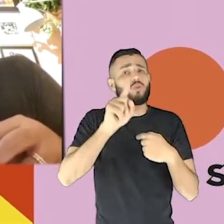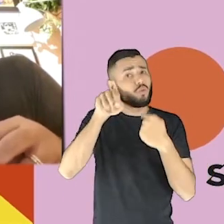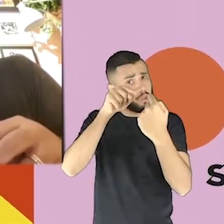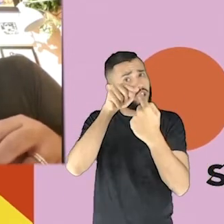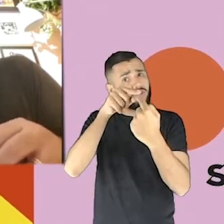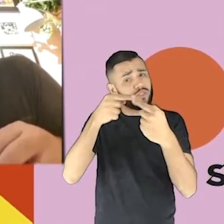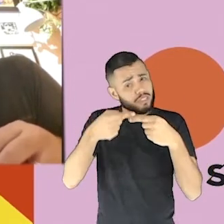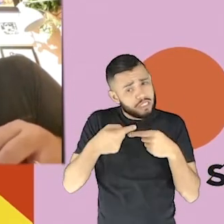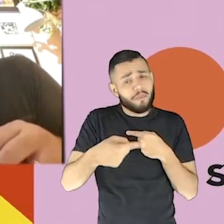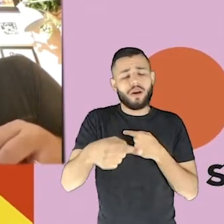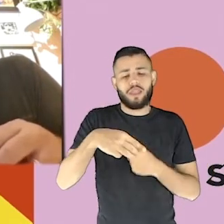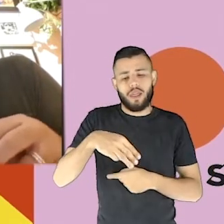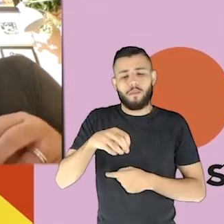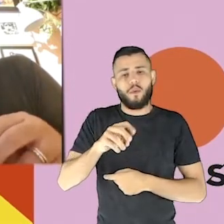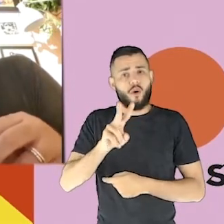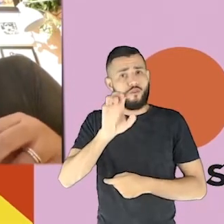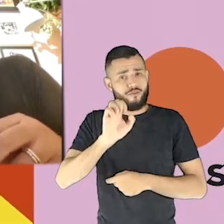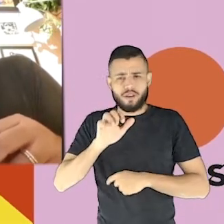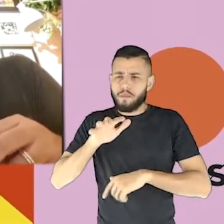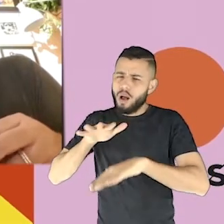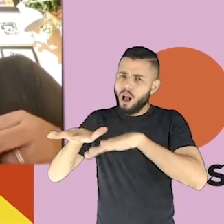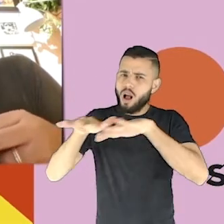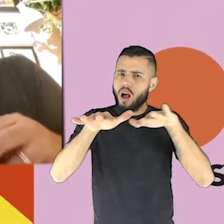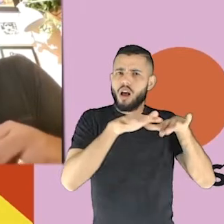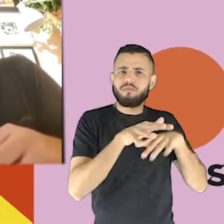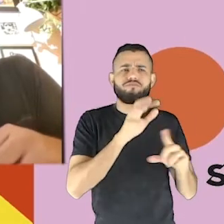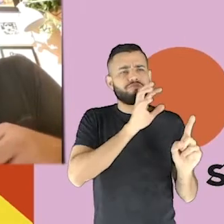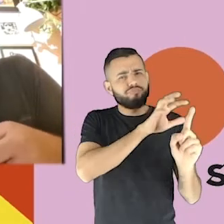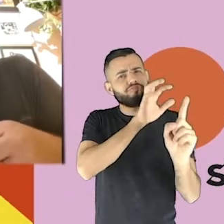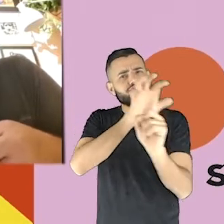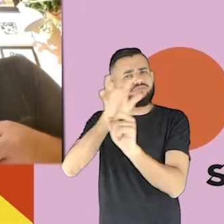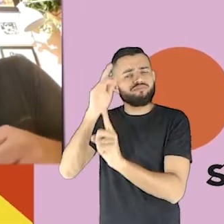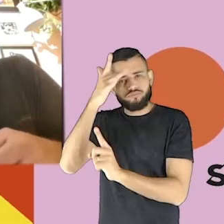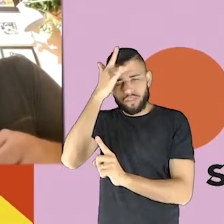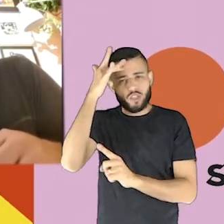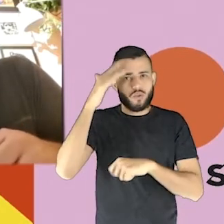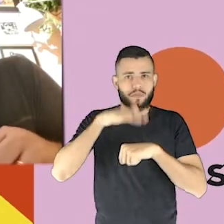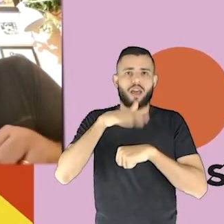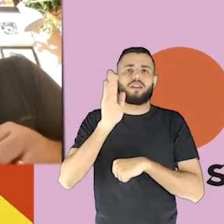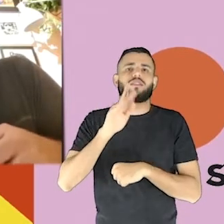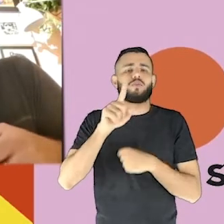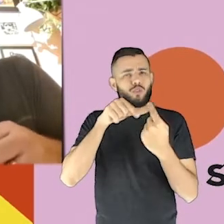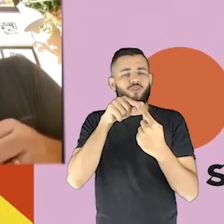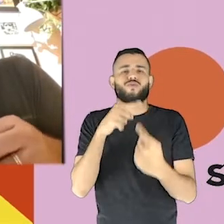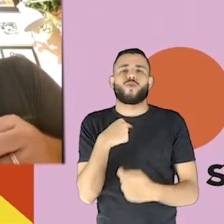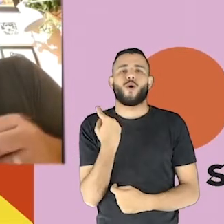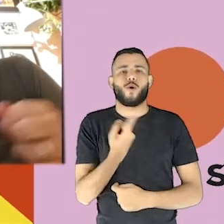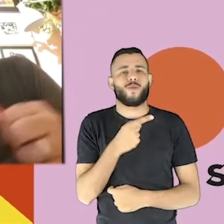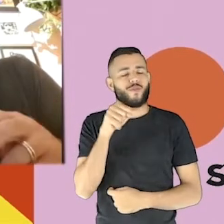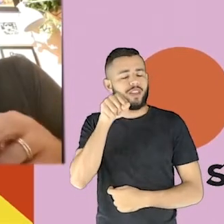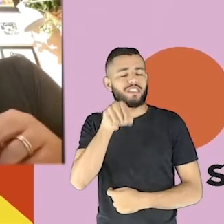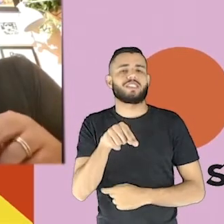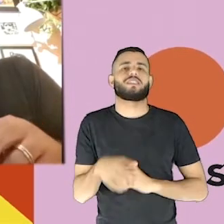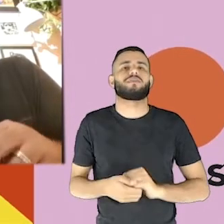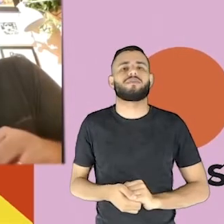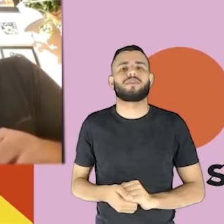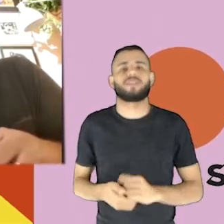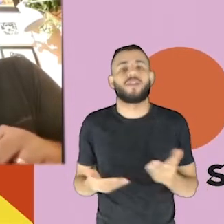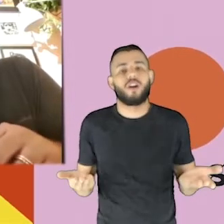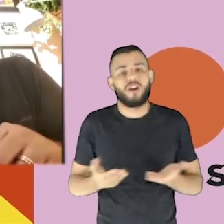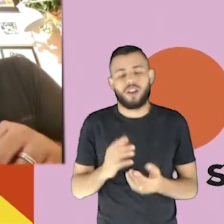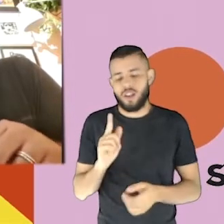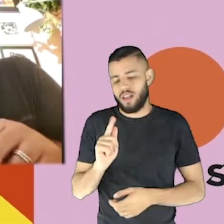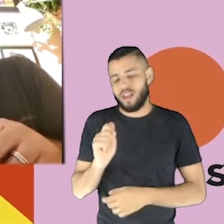objetivo desta Semana Move, né? Promover e mobilizar mais pessoas. É, esse é o nosso objetivo. Então, eu